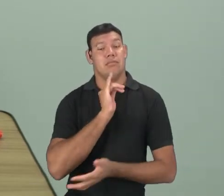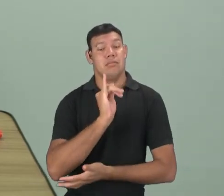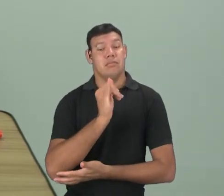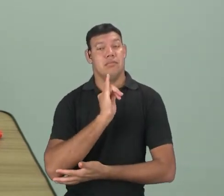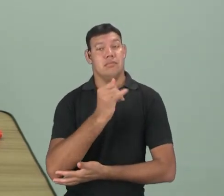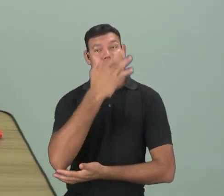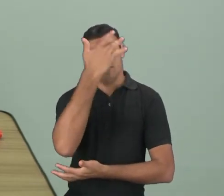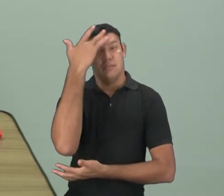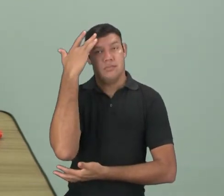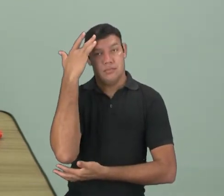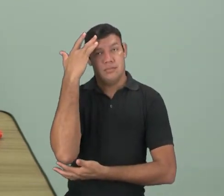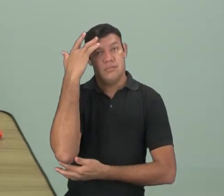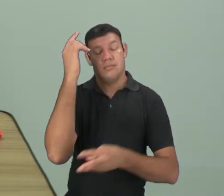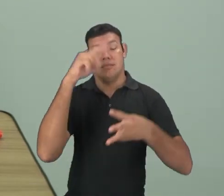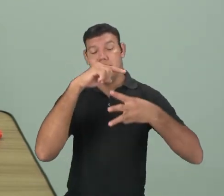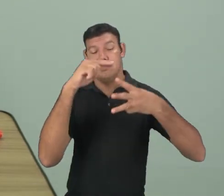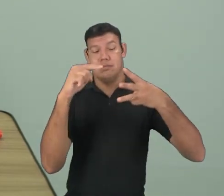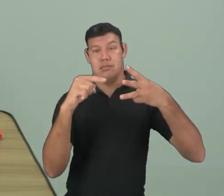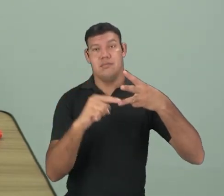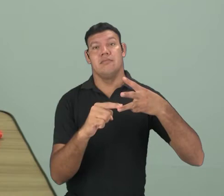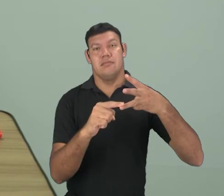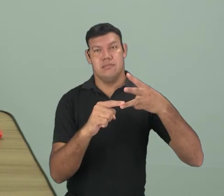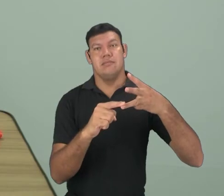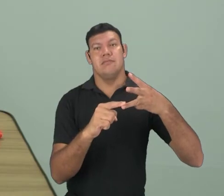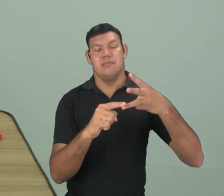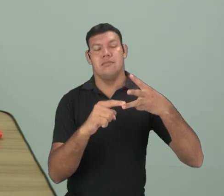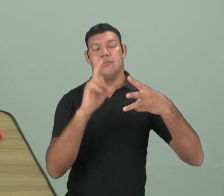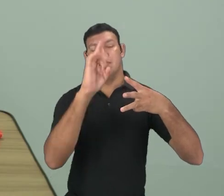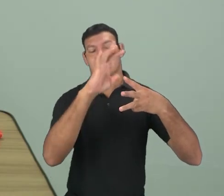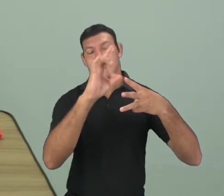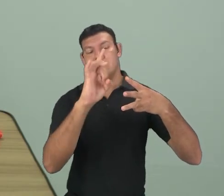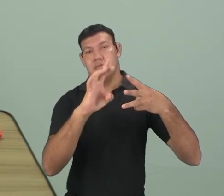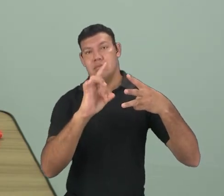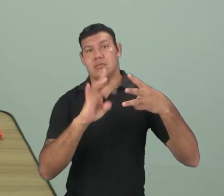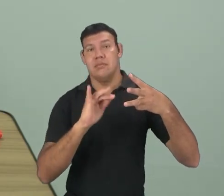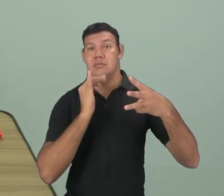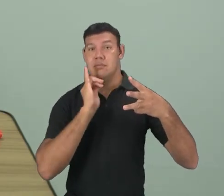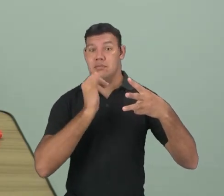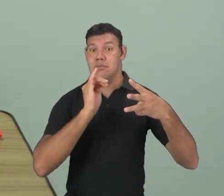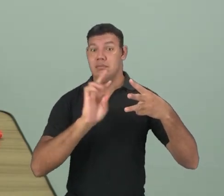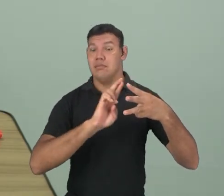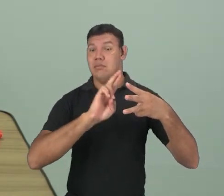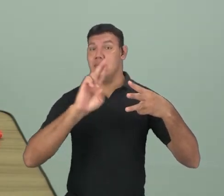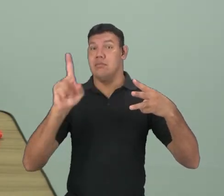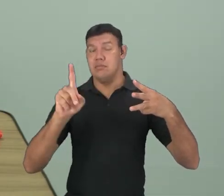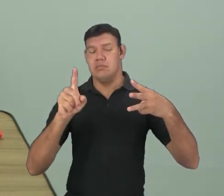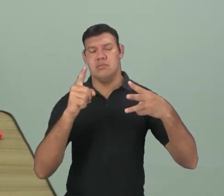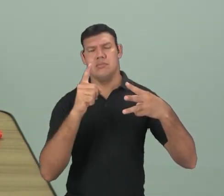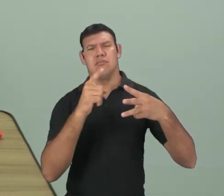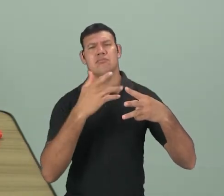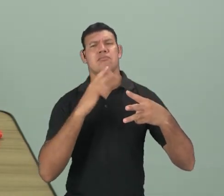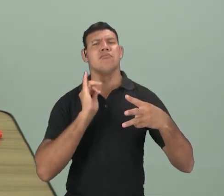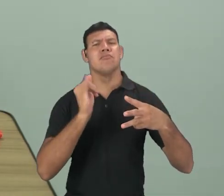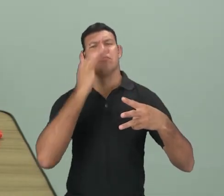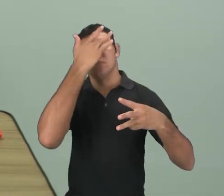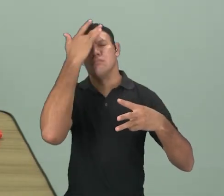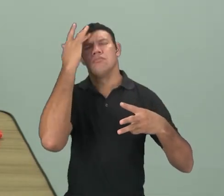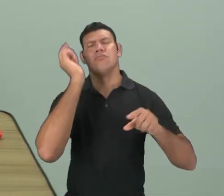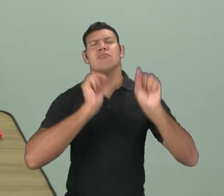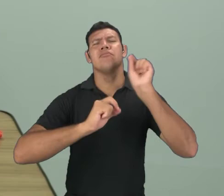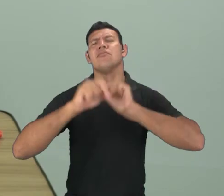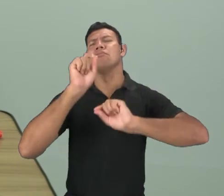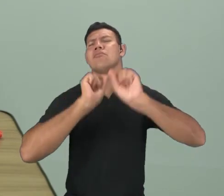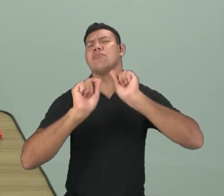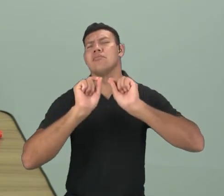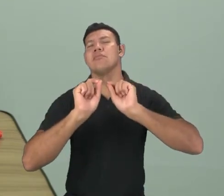temos três formas do narrador contar essa história. Quem é o narrador? O narrador é